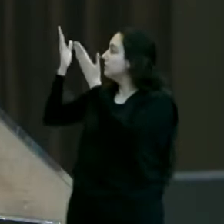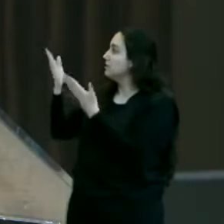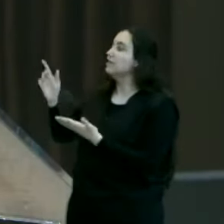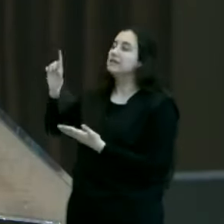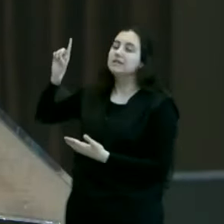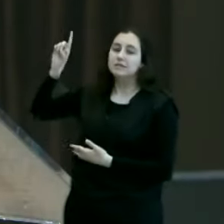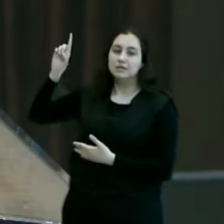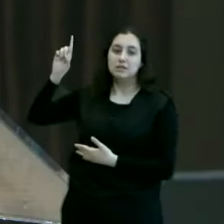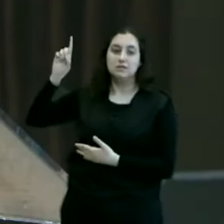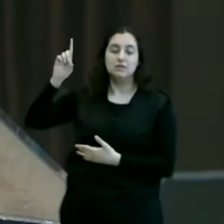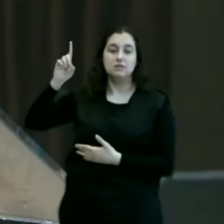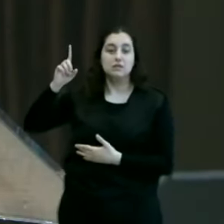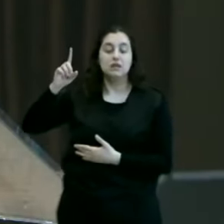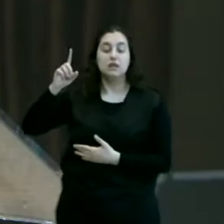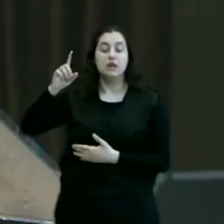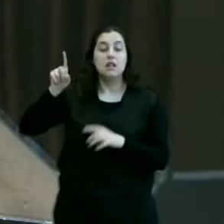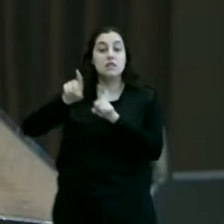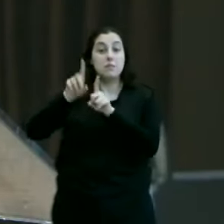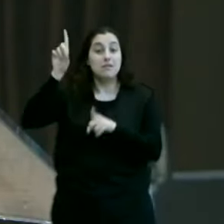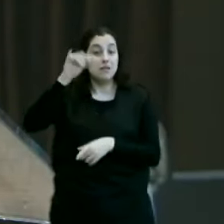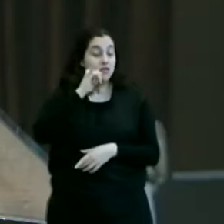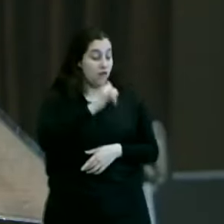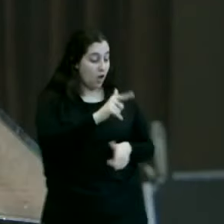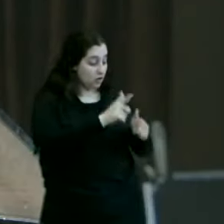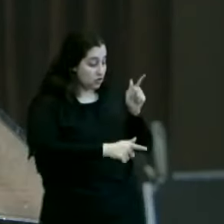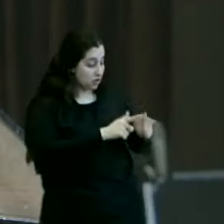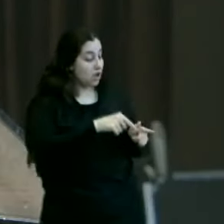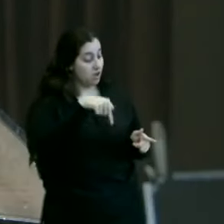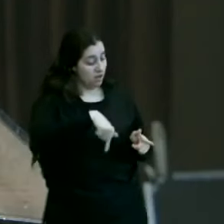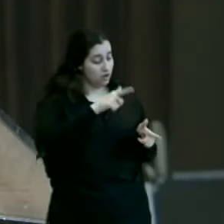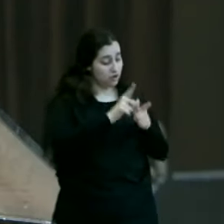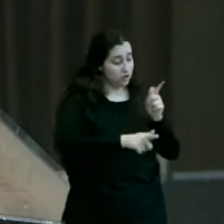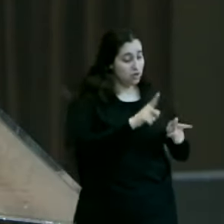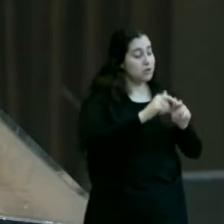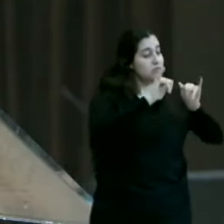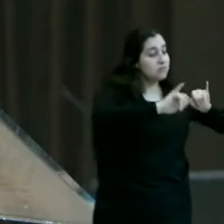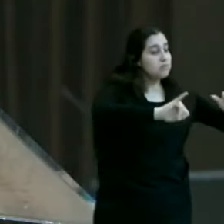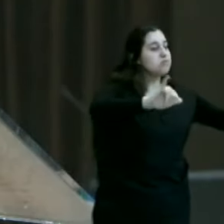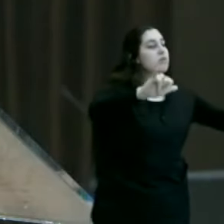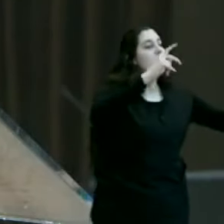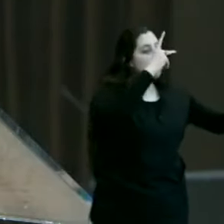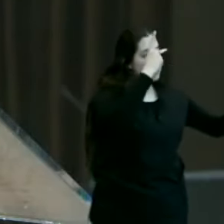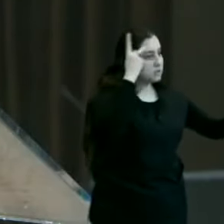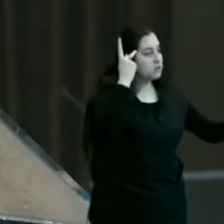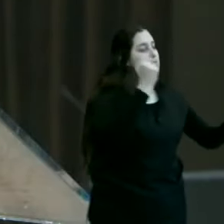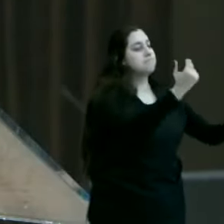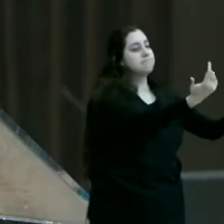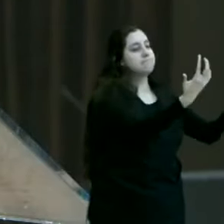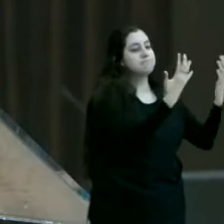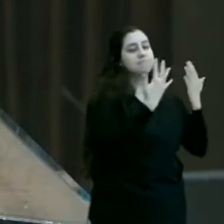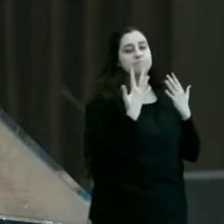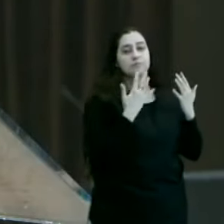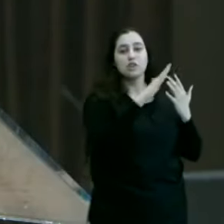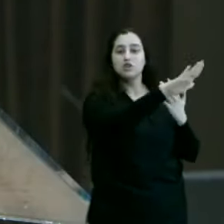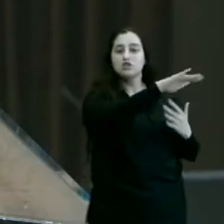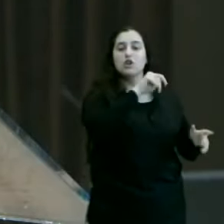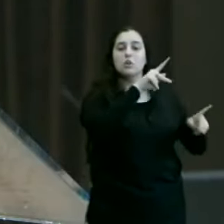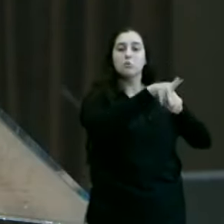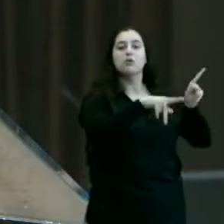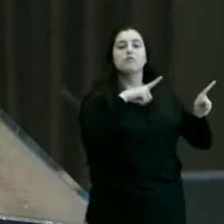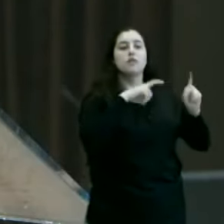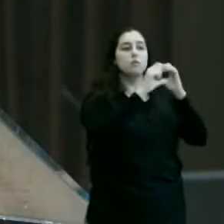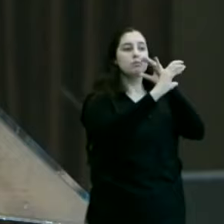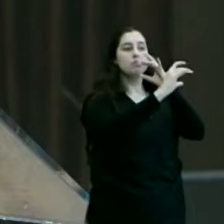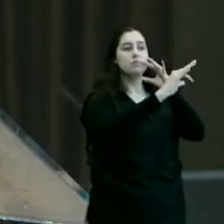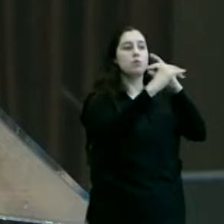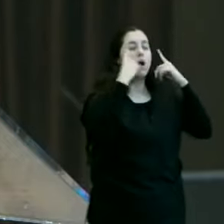homem que se julgava o menor, o mais pequeno da sua tribo. Ele chamou o povo, tocou a